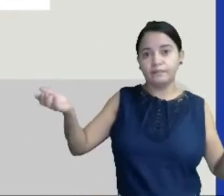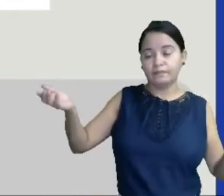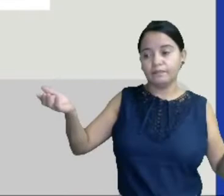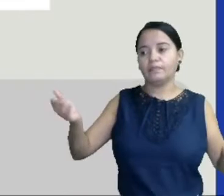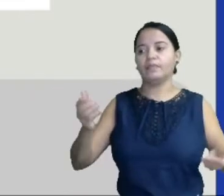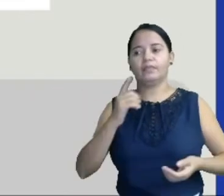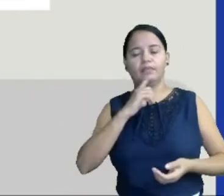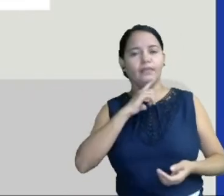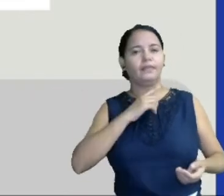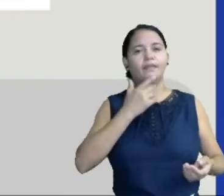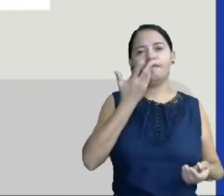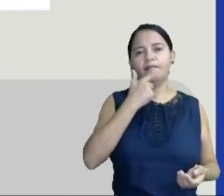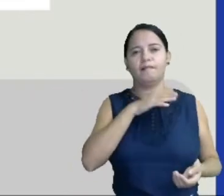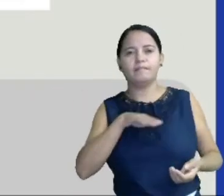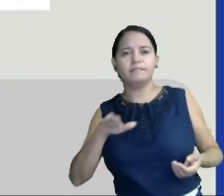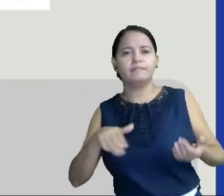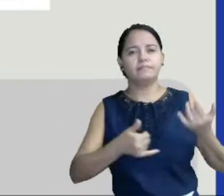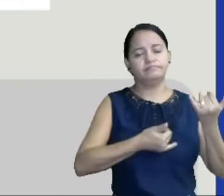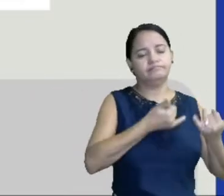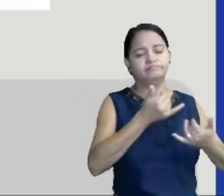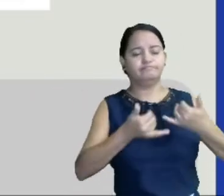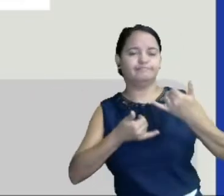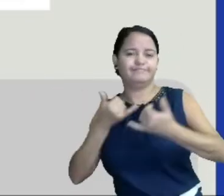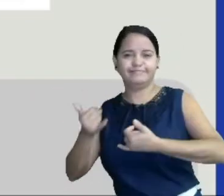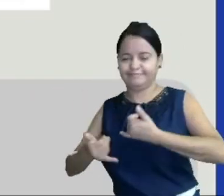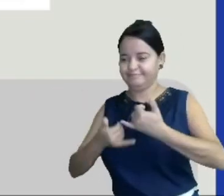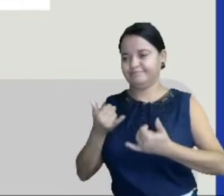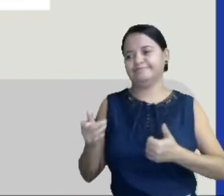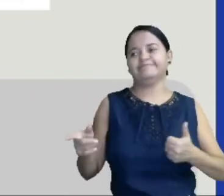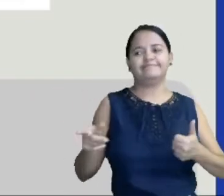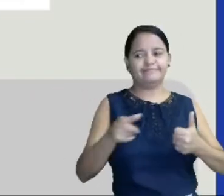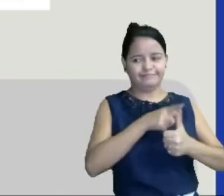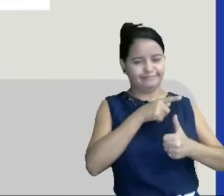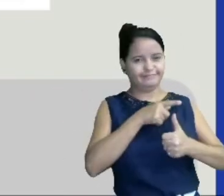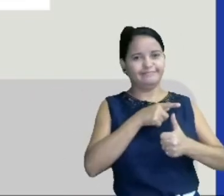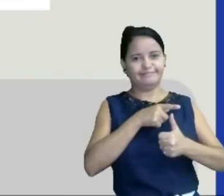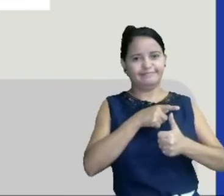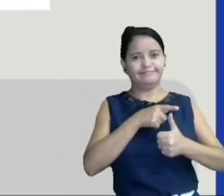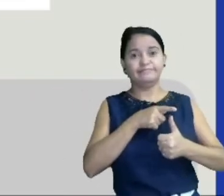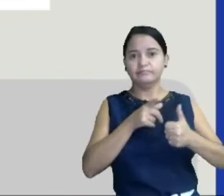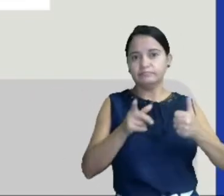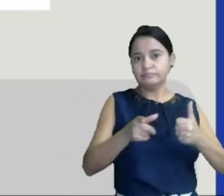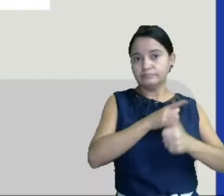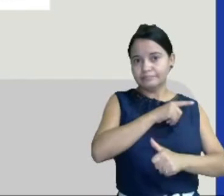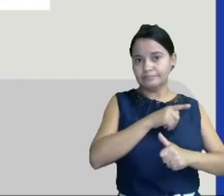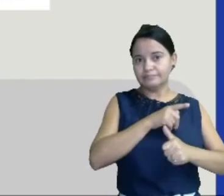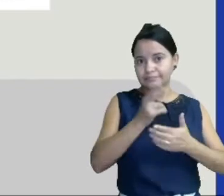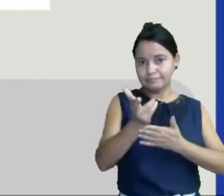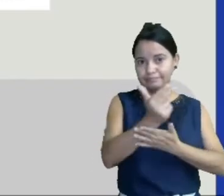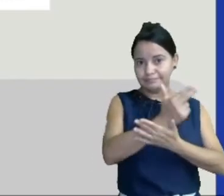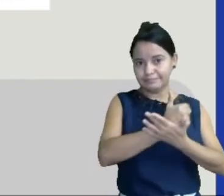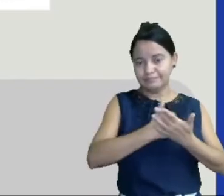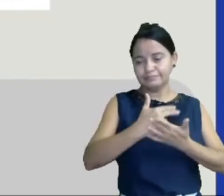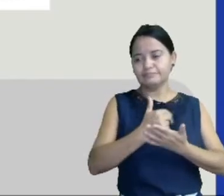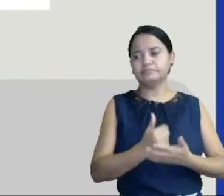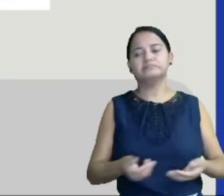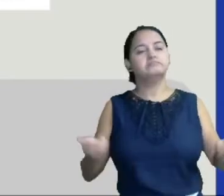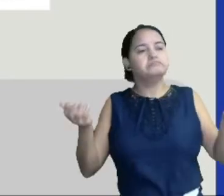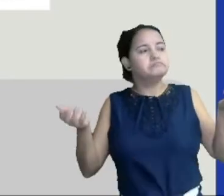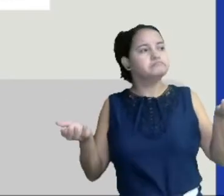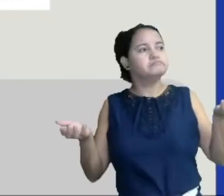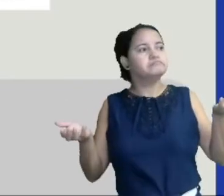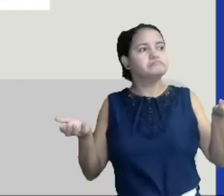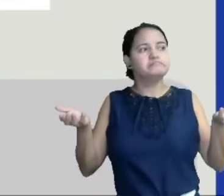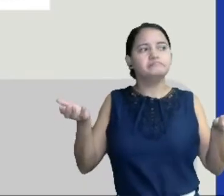lá veja aí que as crianças estão brincando e na primeira representação as duas crianças estão equilibradas na